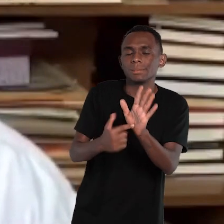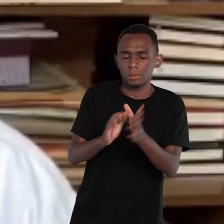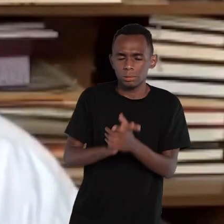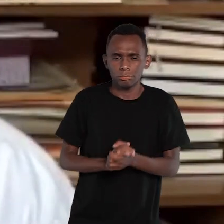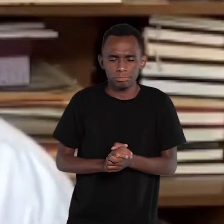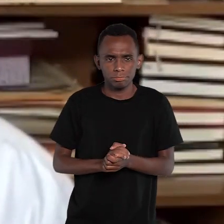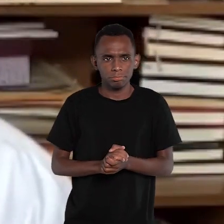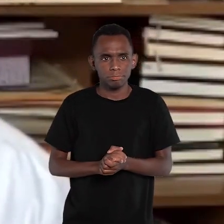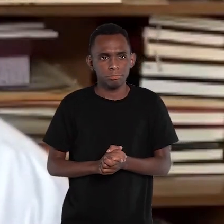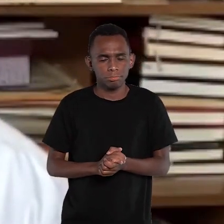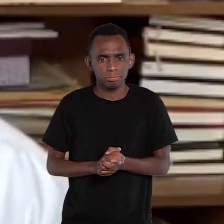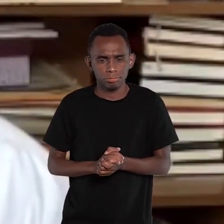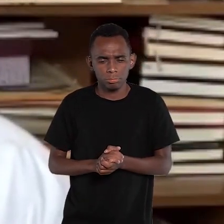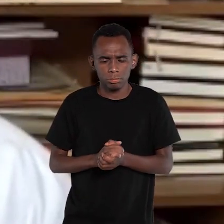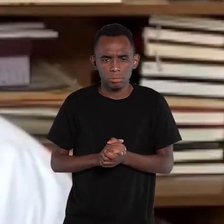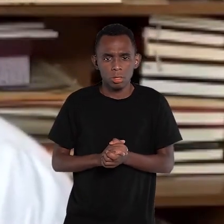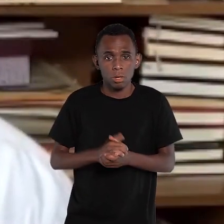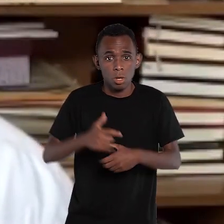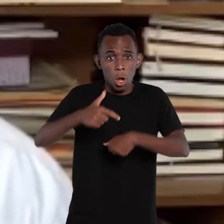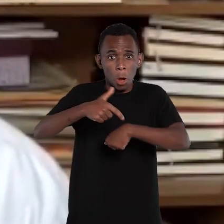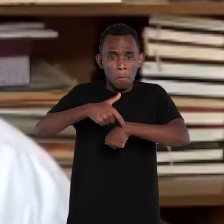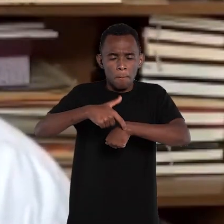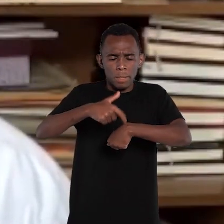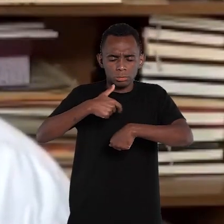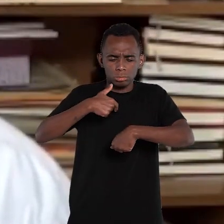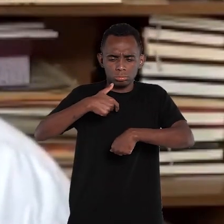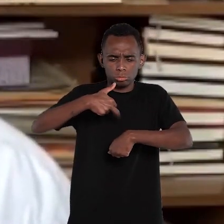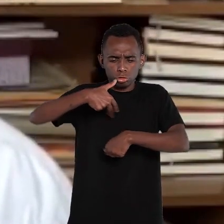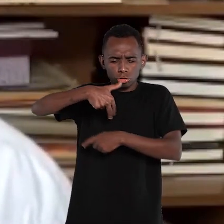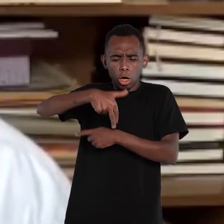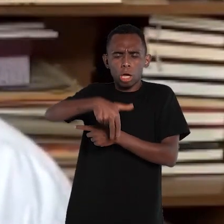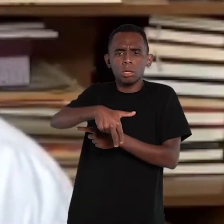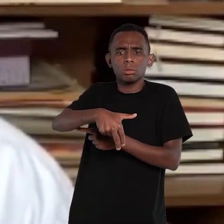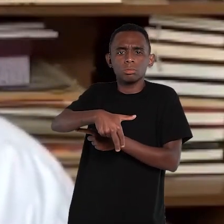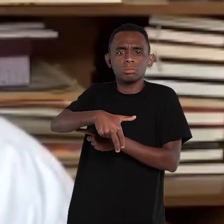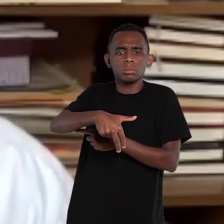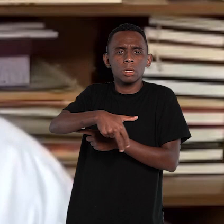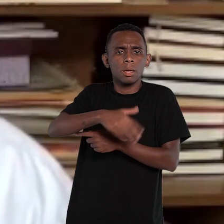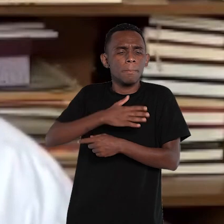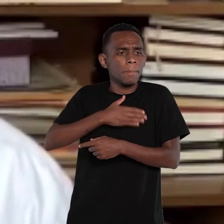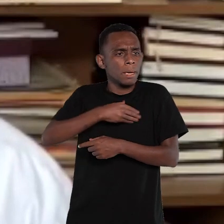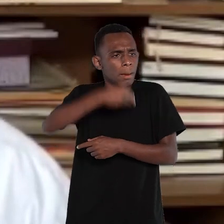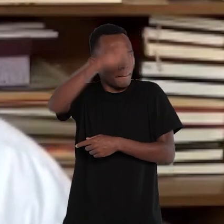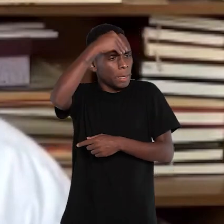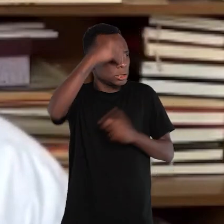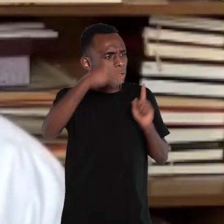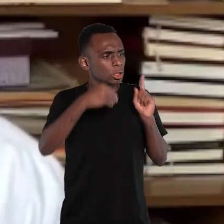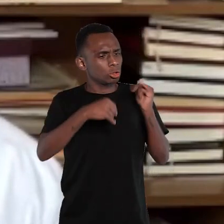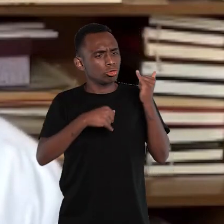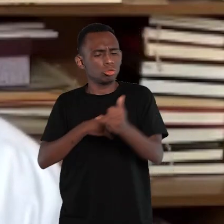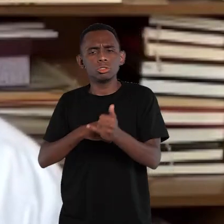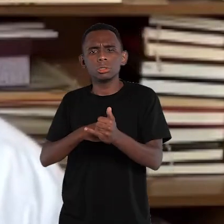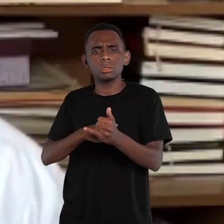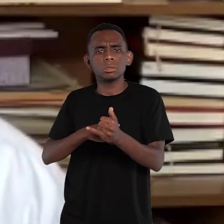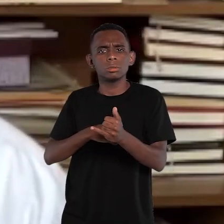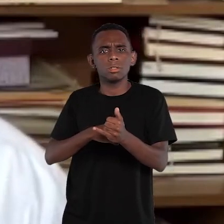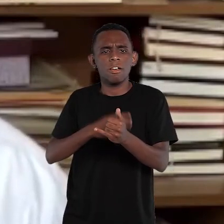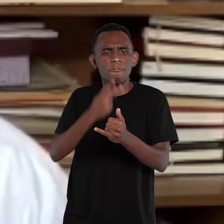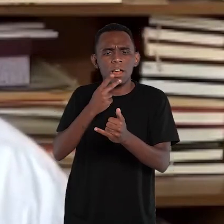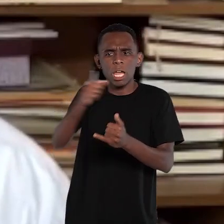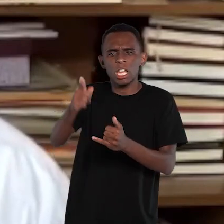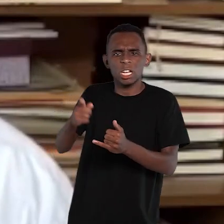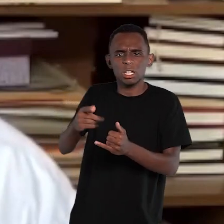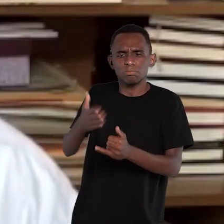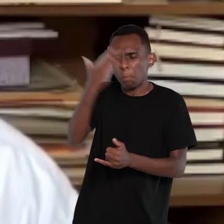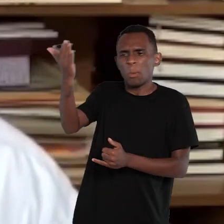Então, trechinho. Quando eu estava saindo, a madrinha disse: leva um recado para ele. Diga que eu mandei falar que ele é um filho da